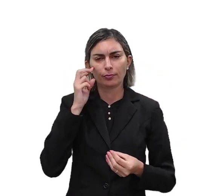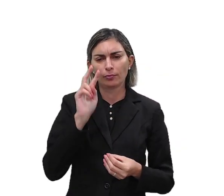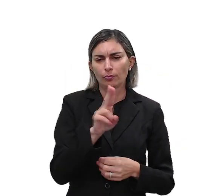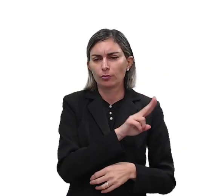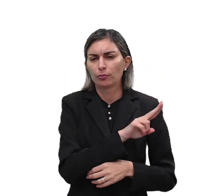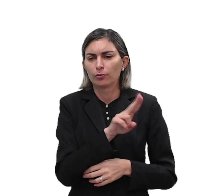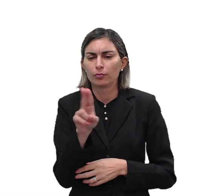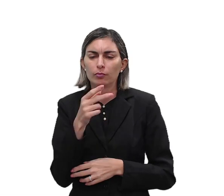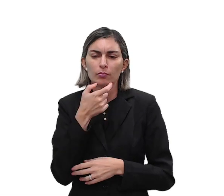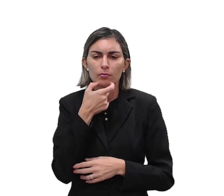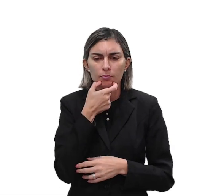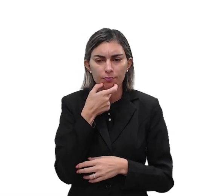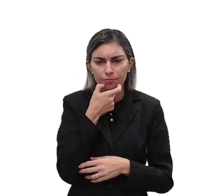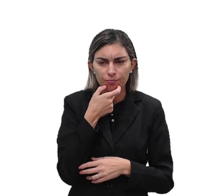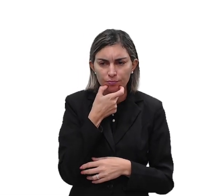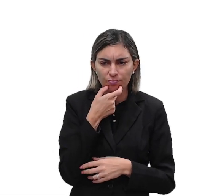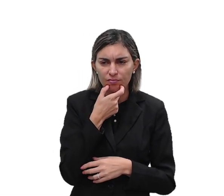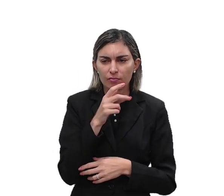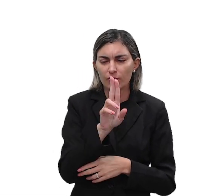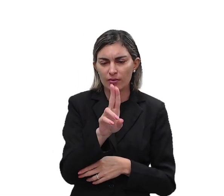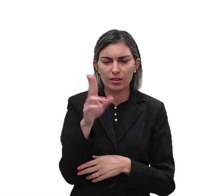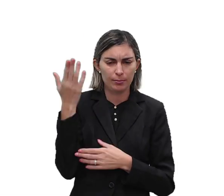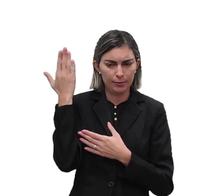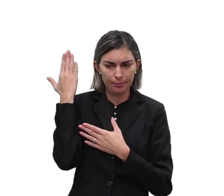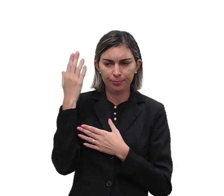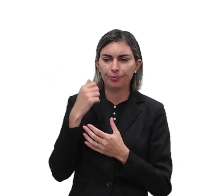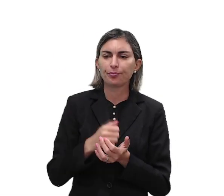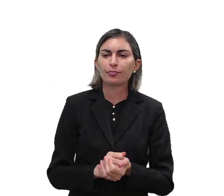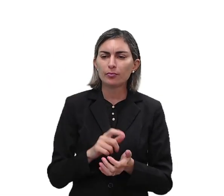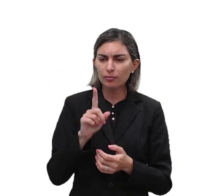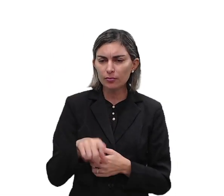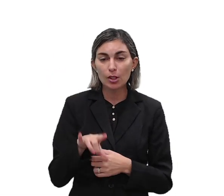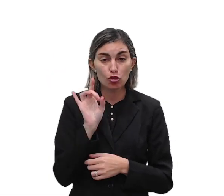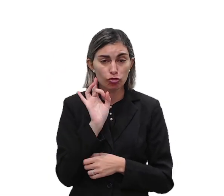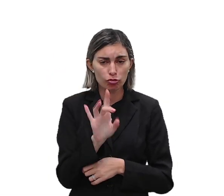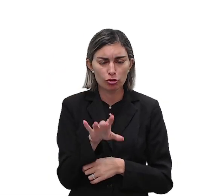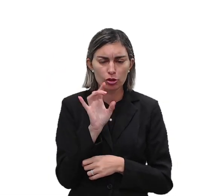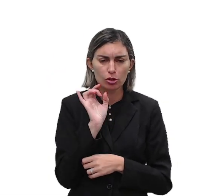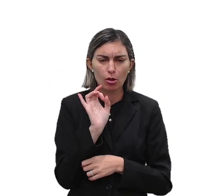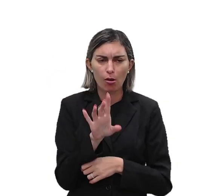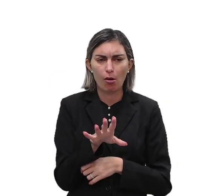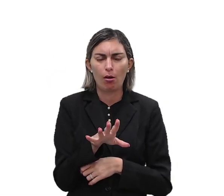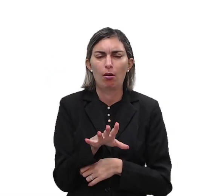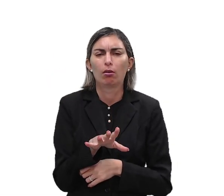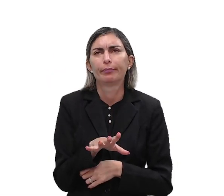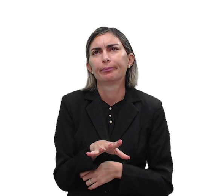dele em inglês é Enterprise Resource Planning, que na verdade é somente